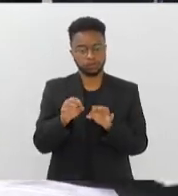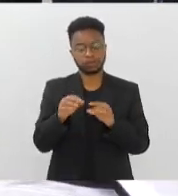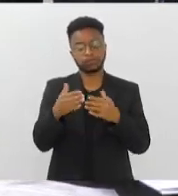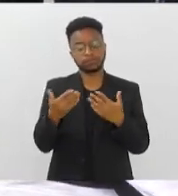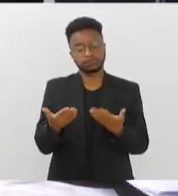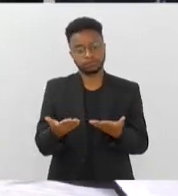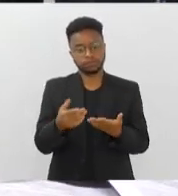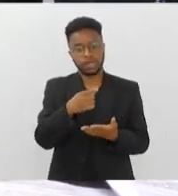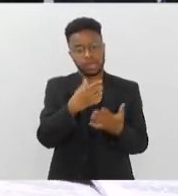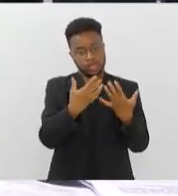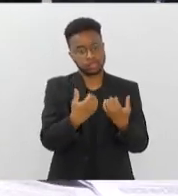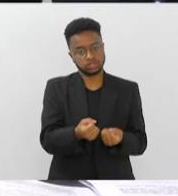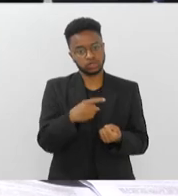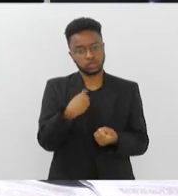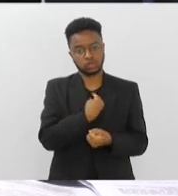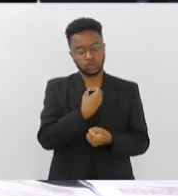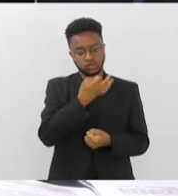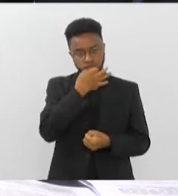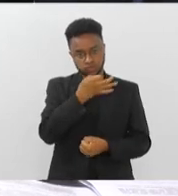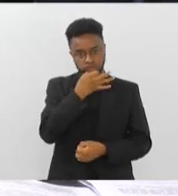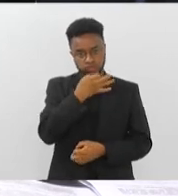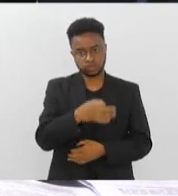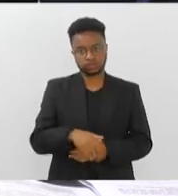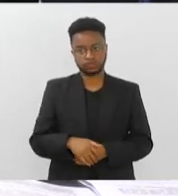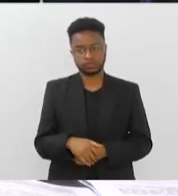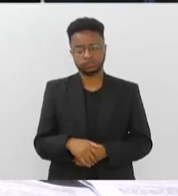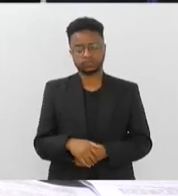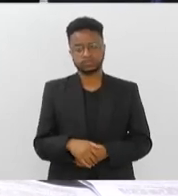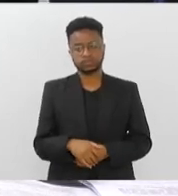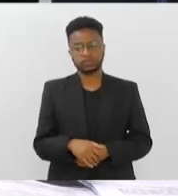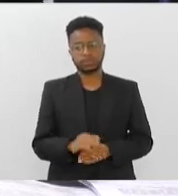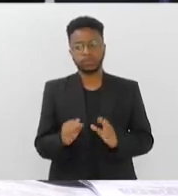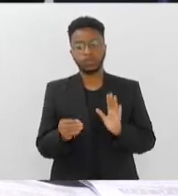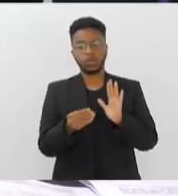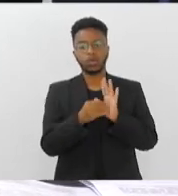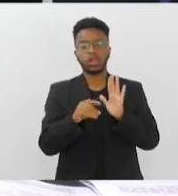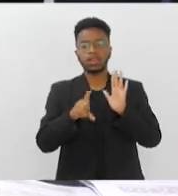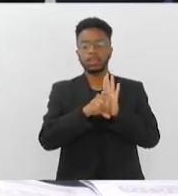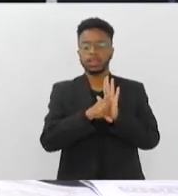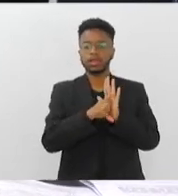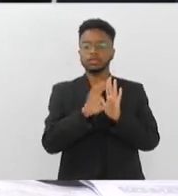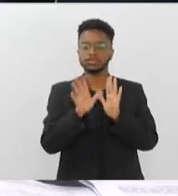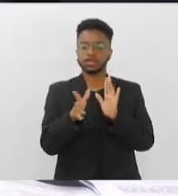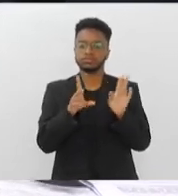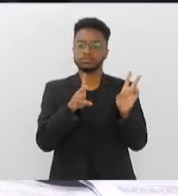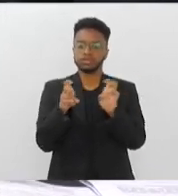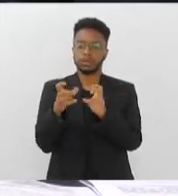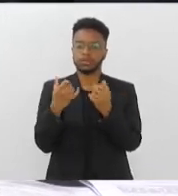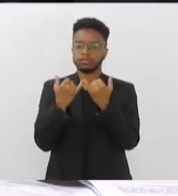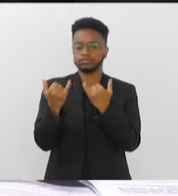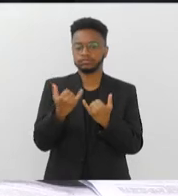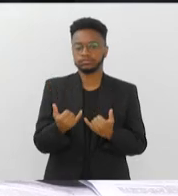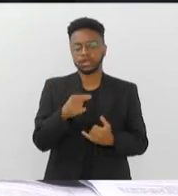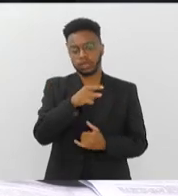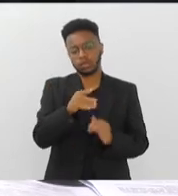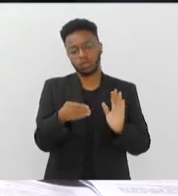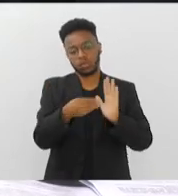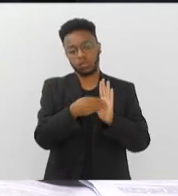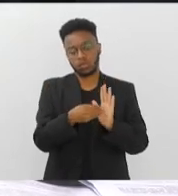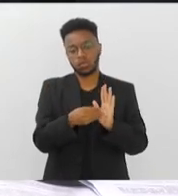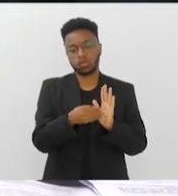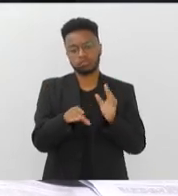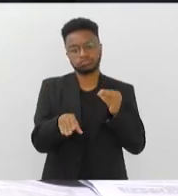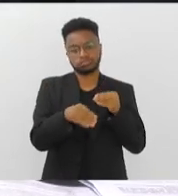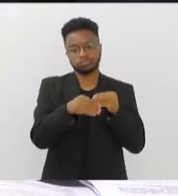relator acatou a nossa sugestão de mencionar uma lei que trata do mesmo tema. Ele mencionou, está